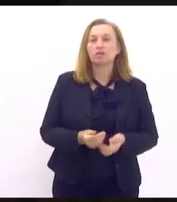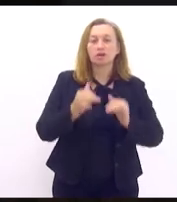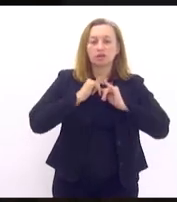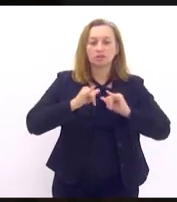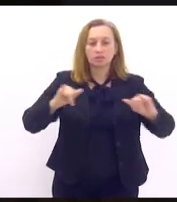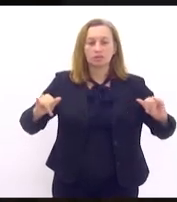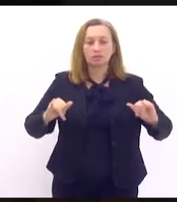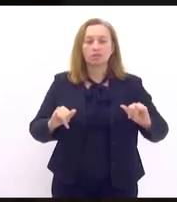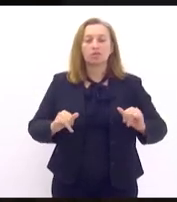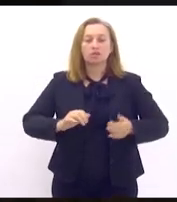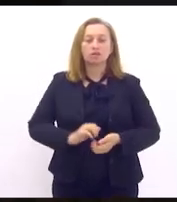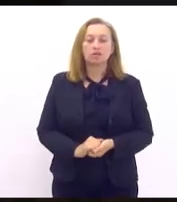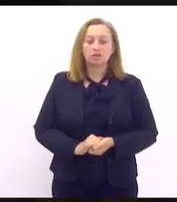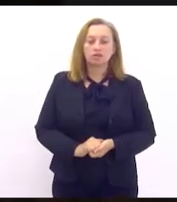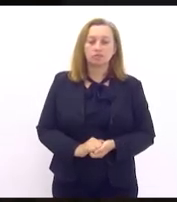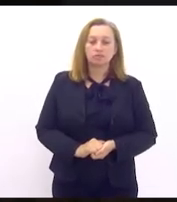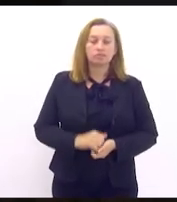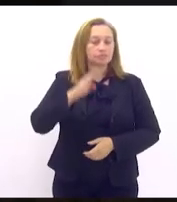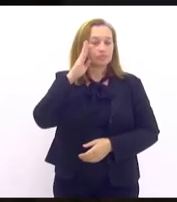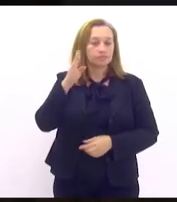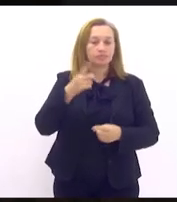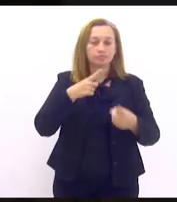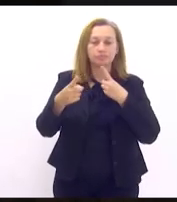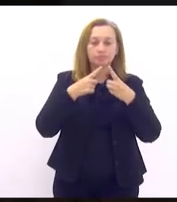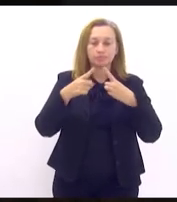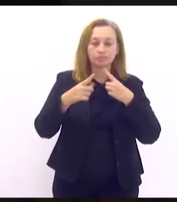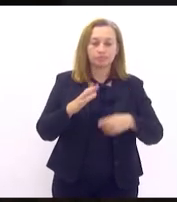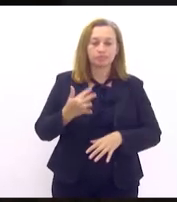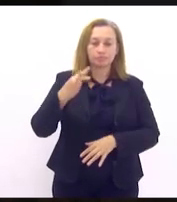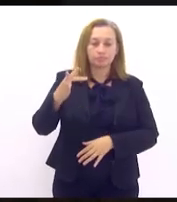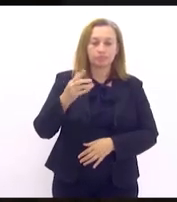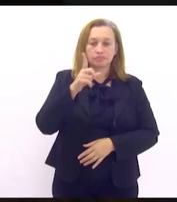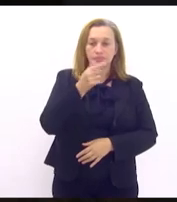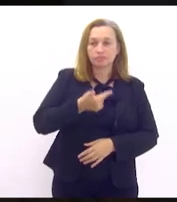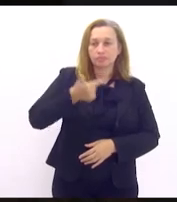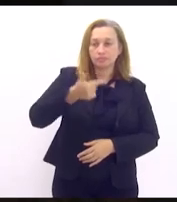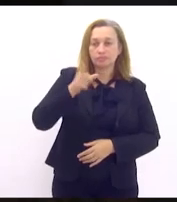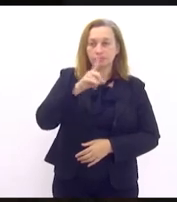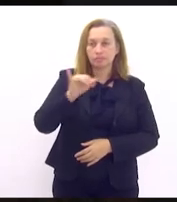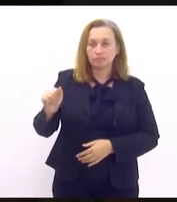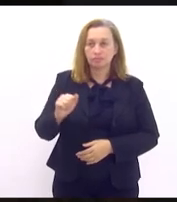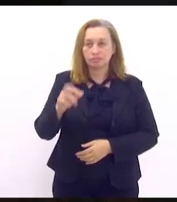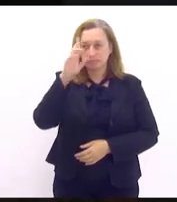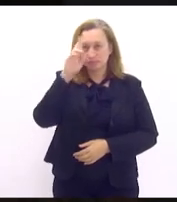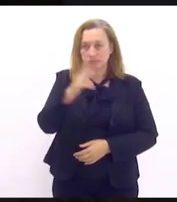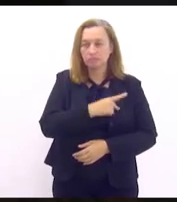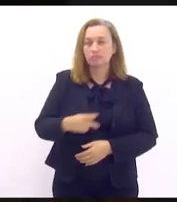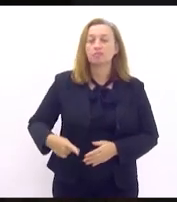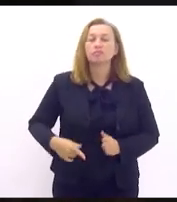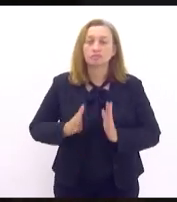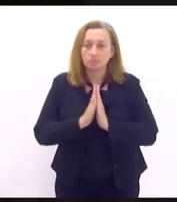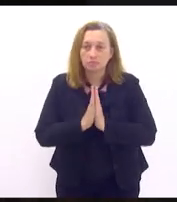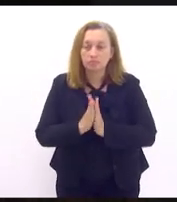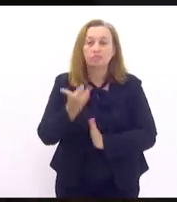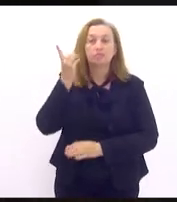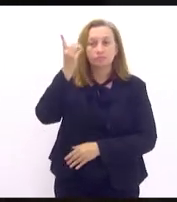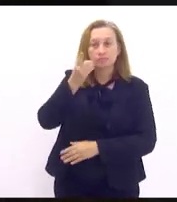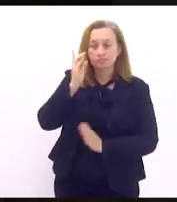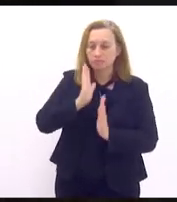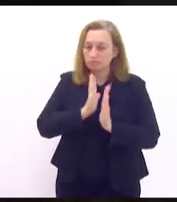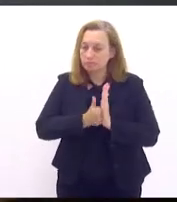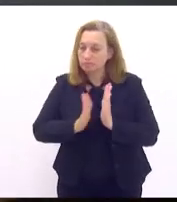Anuncio, em regime de prioridade em discussão prévia, segundo dia. Senhora presidente, por favor. Pois não, deputado. Pela